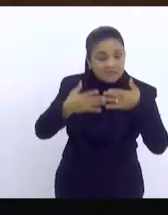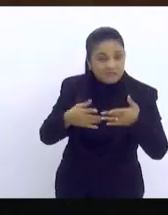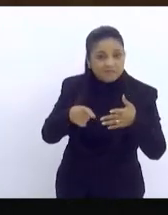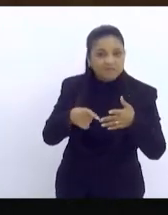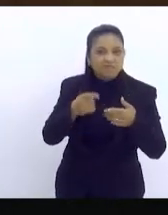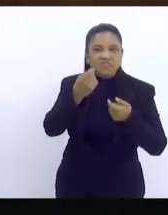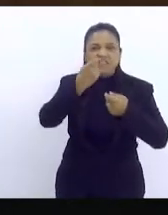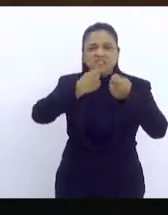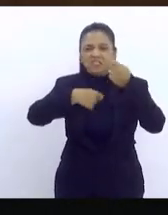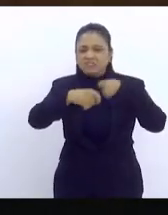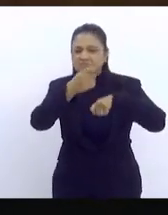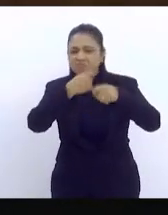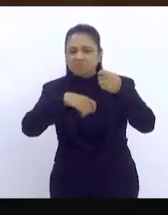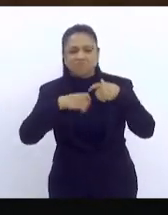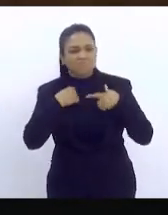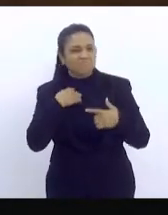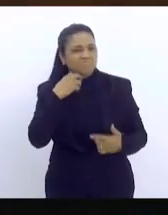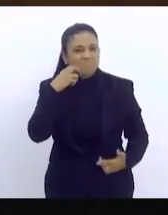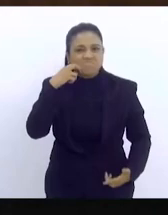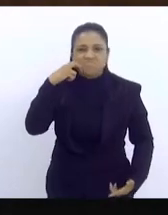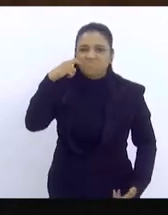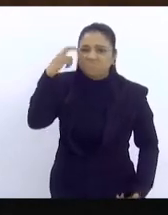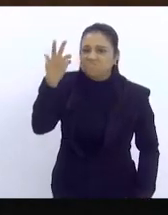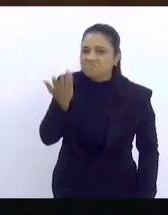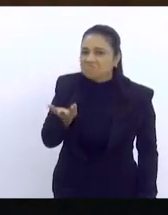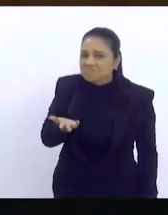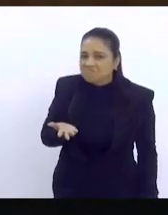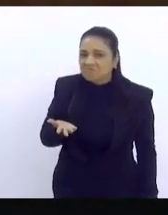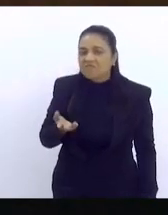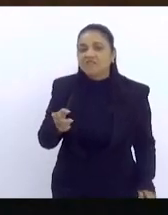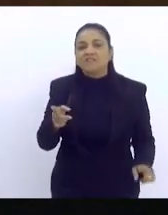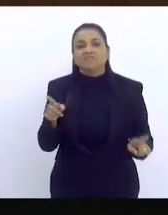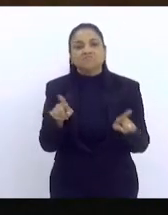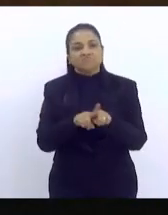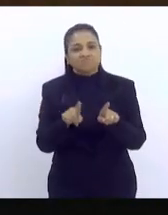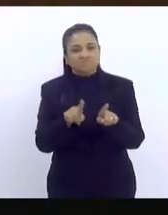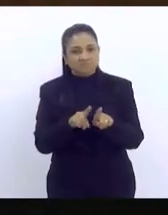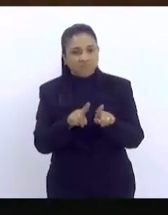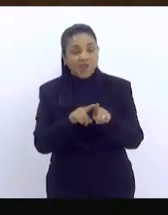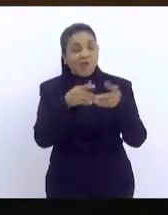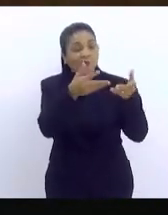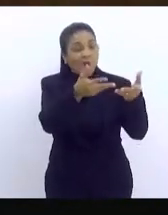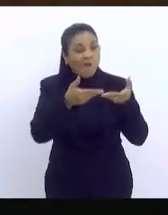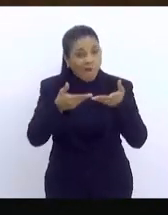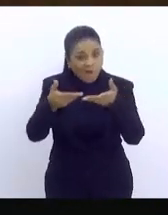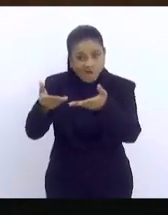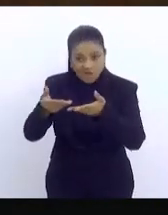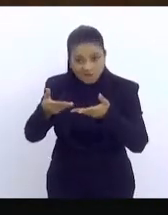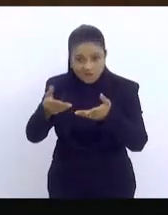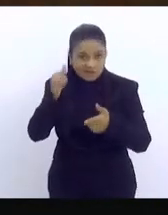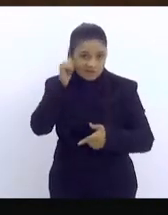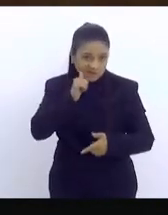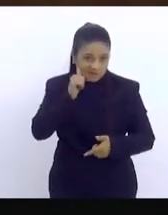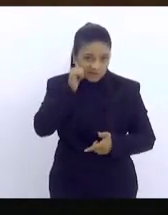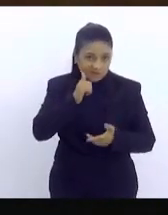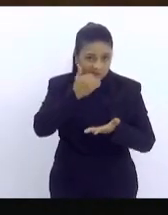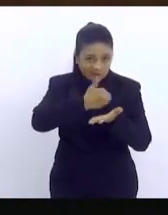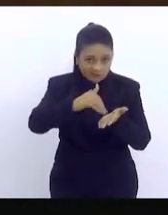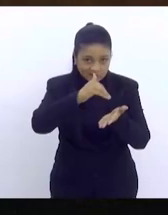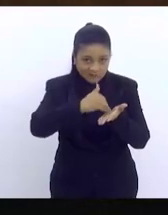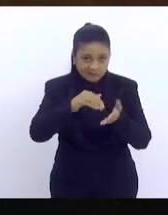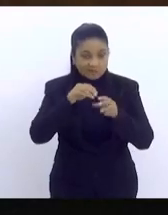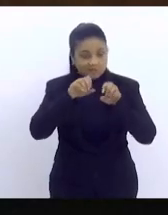é uma vergonha e também estará sendo convidada a secretária de